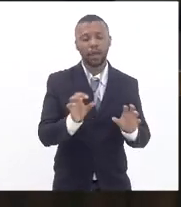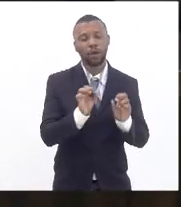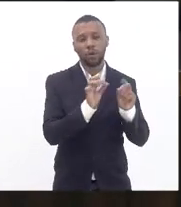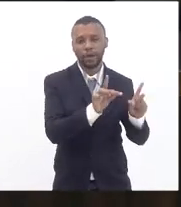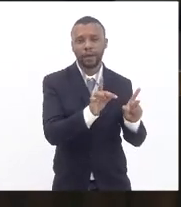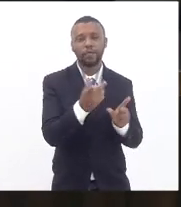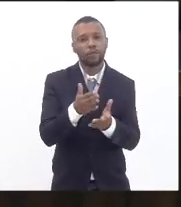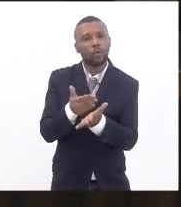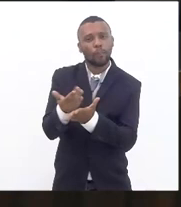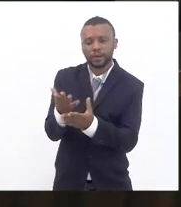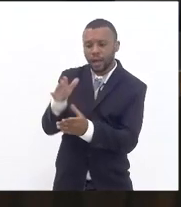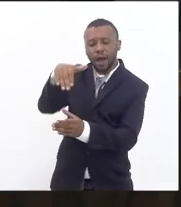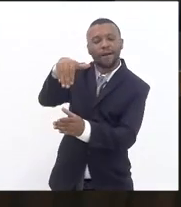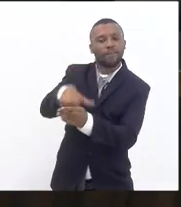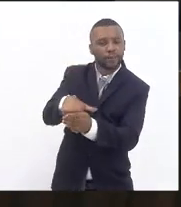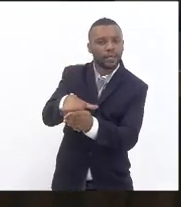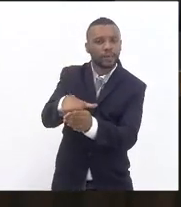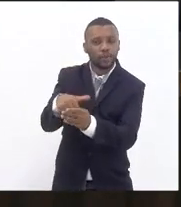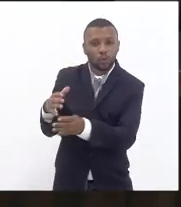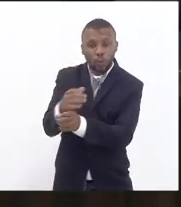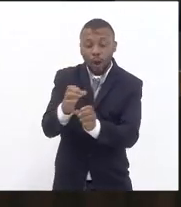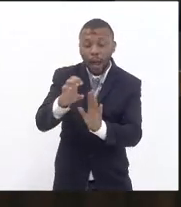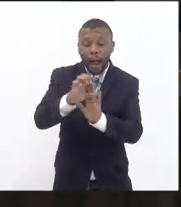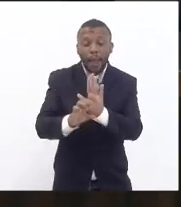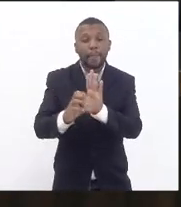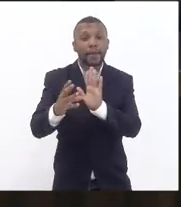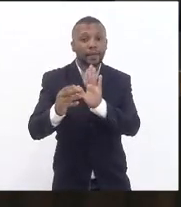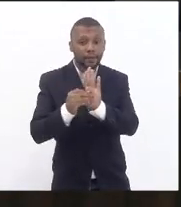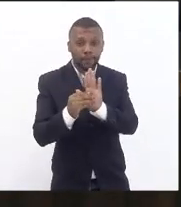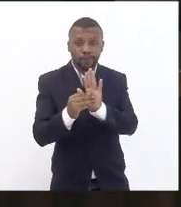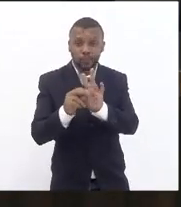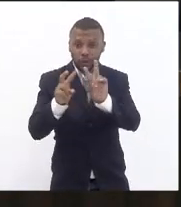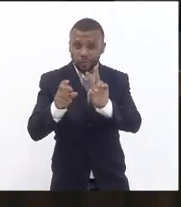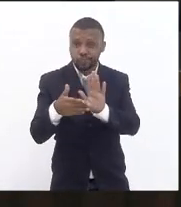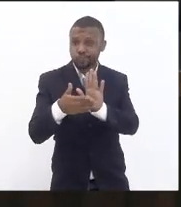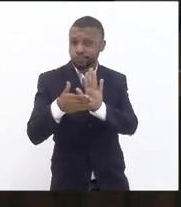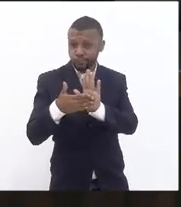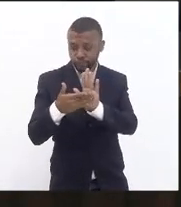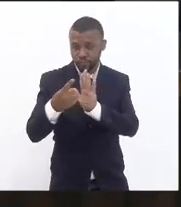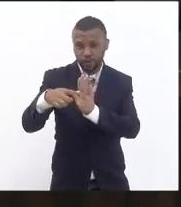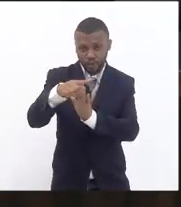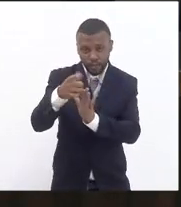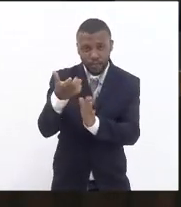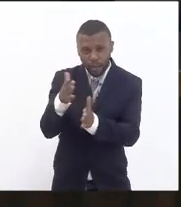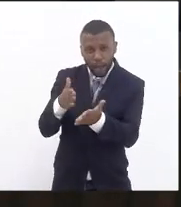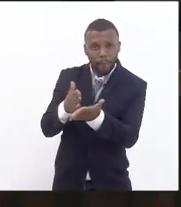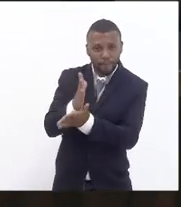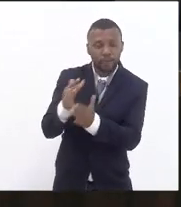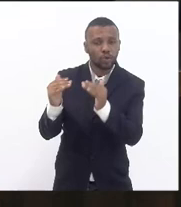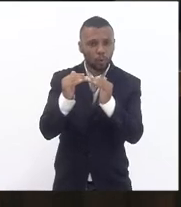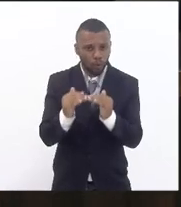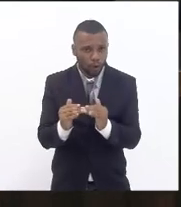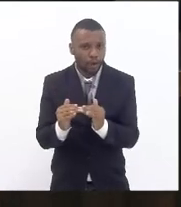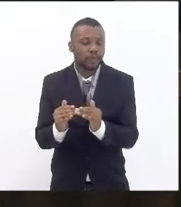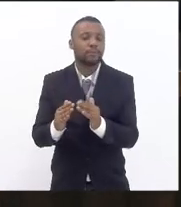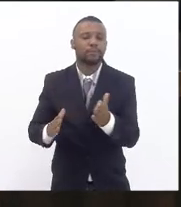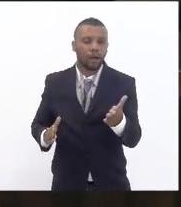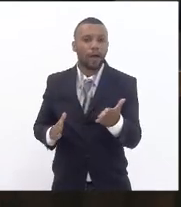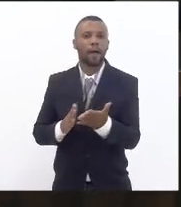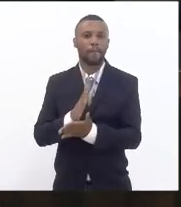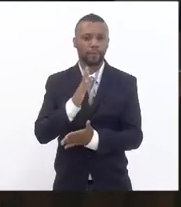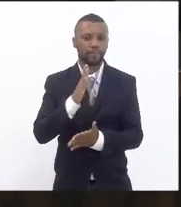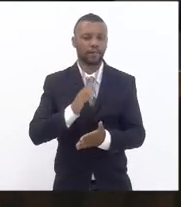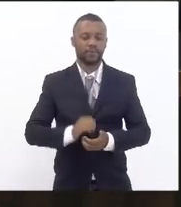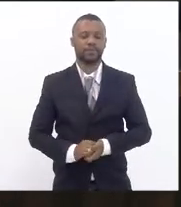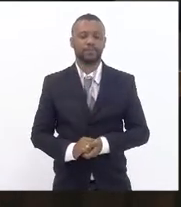votação, a emenda de redação. Senhores que aprovam, permaneçam como estão. Aprovado.